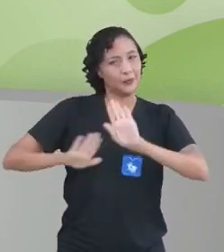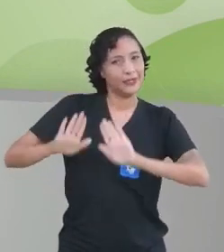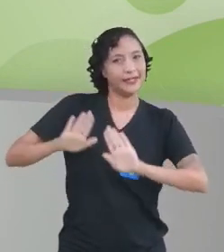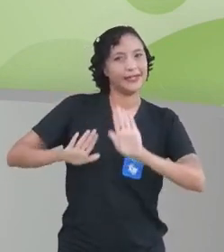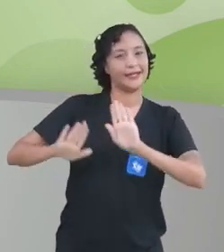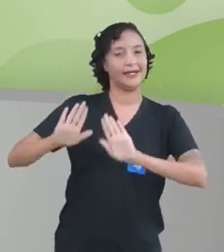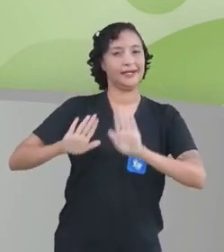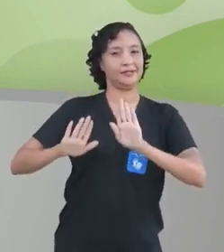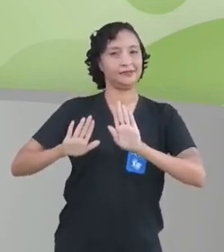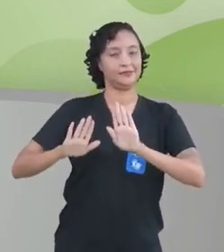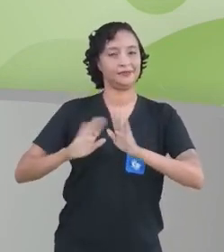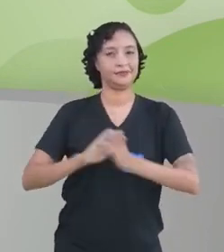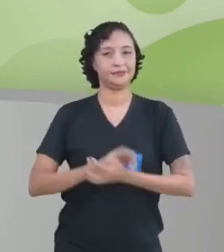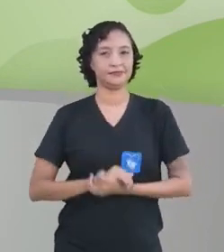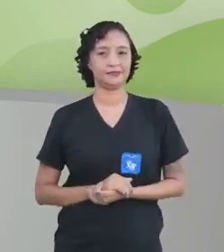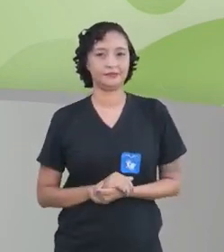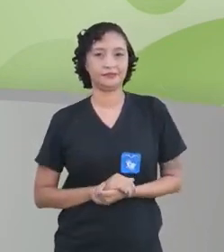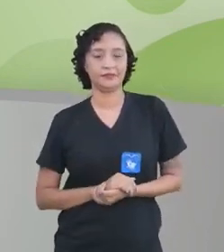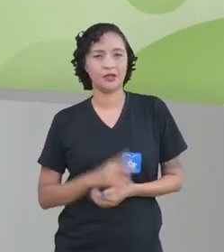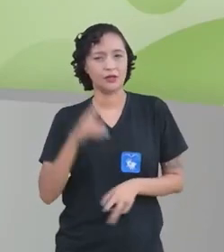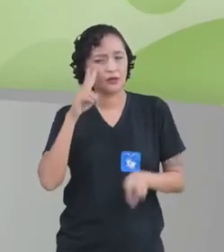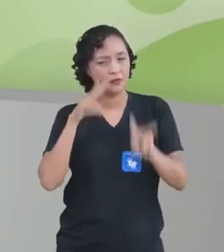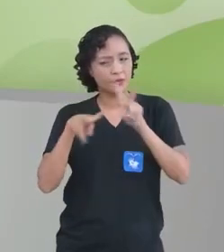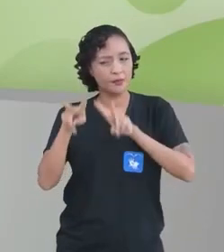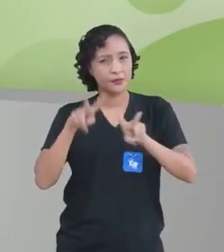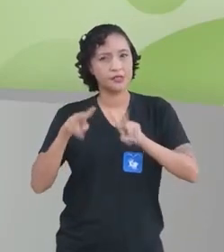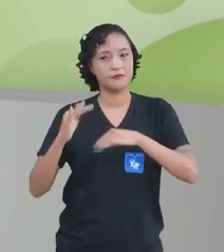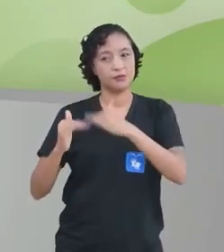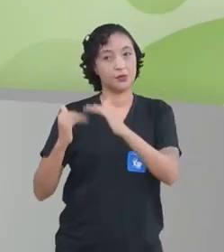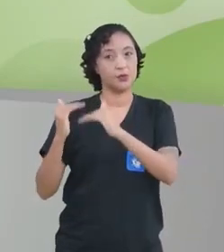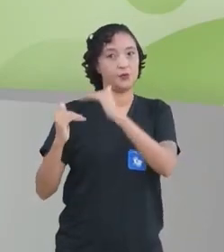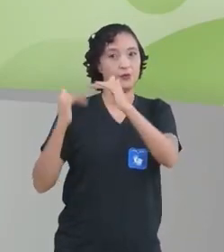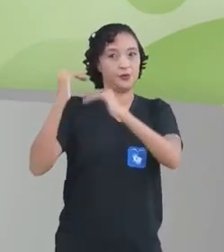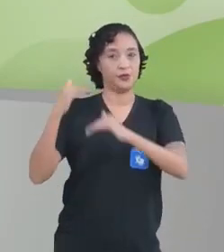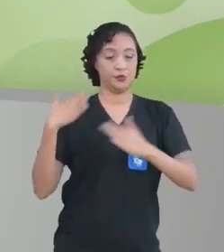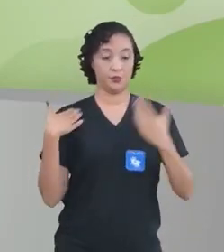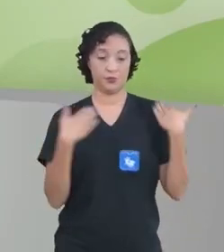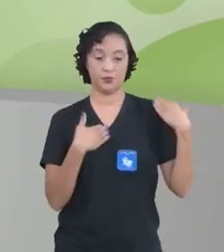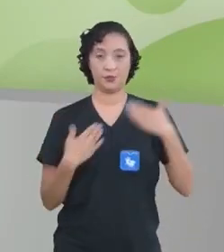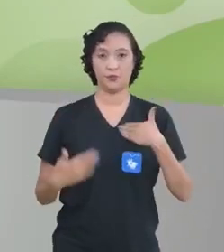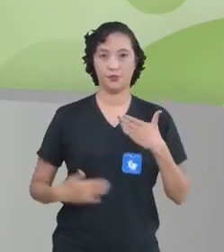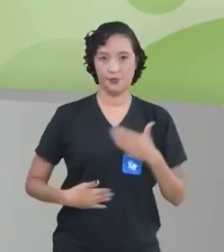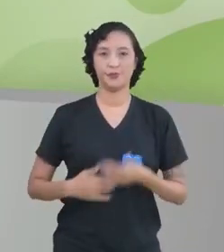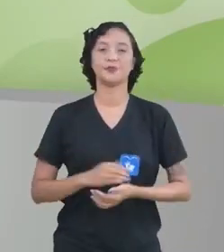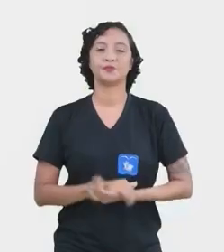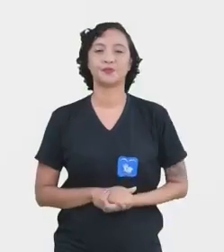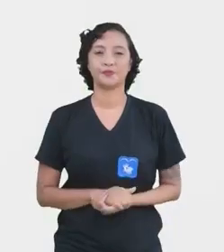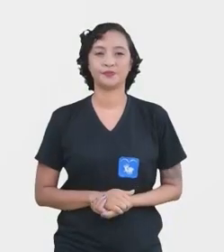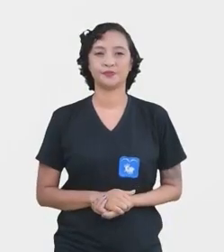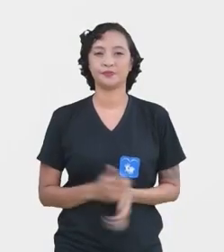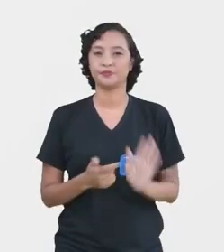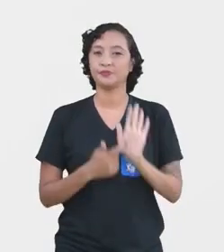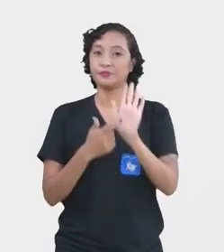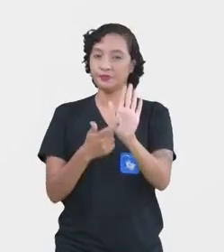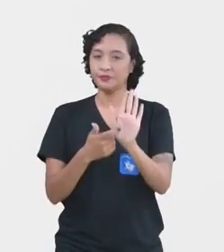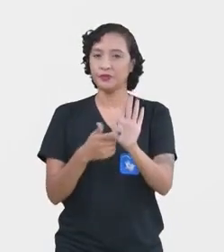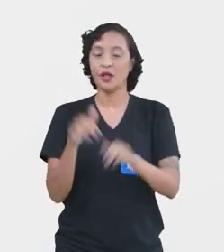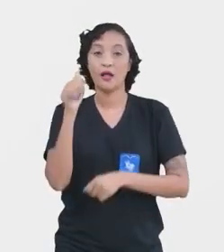e observar o desenvolvimento do nosso corpo, tá bom? Aí eu trago para vocês,